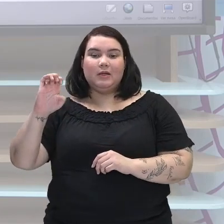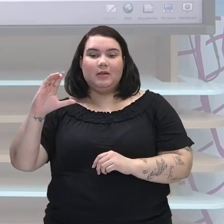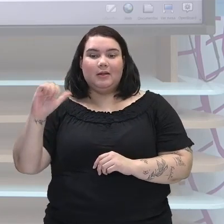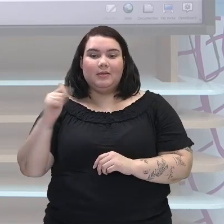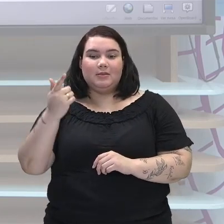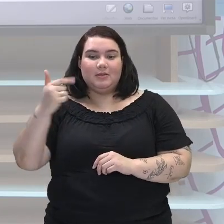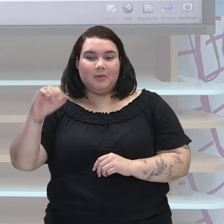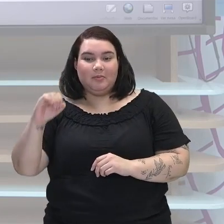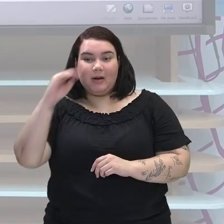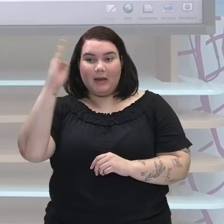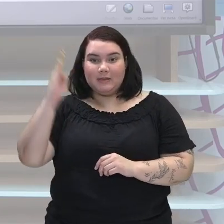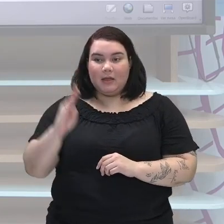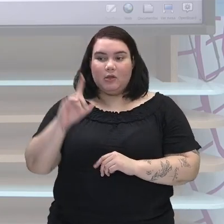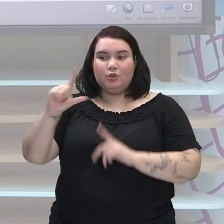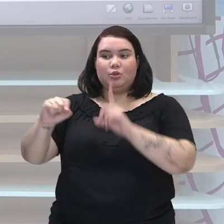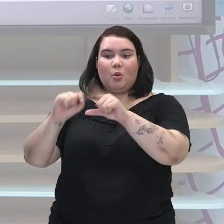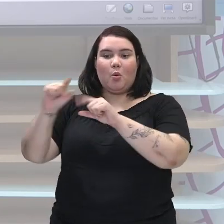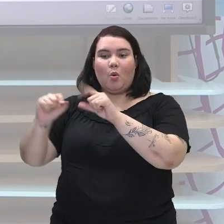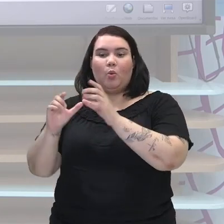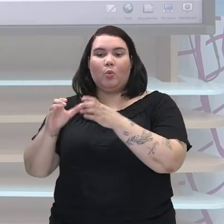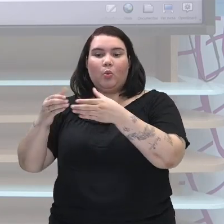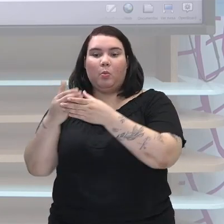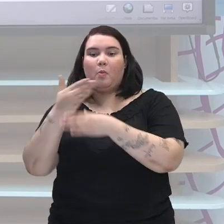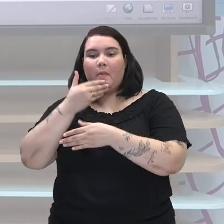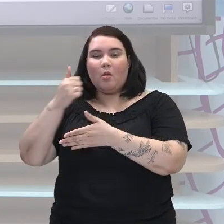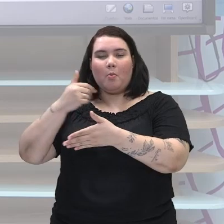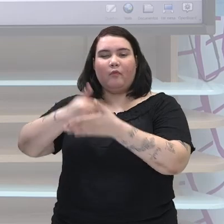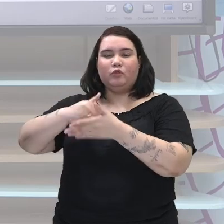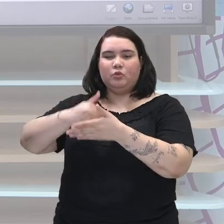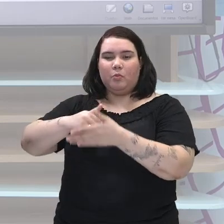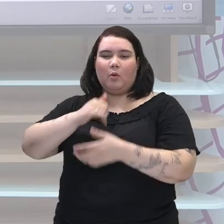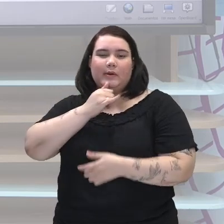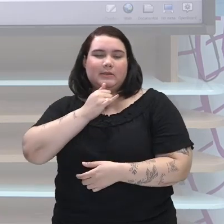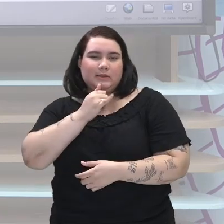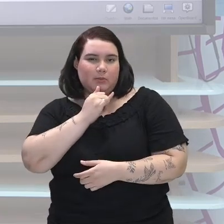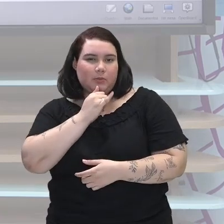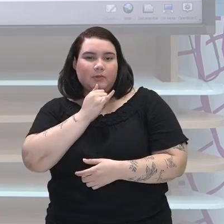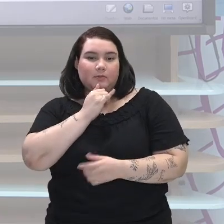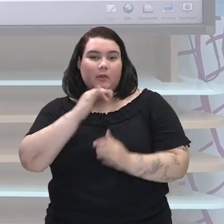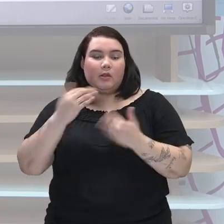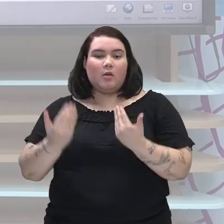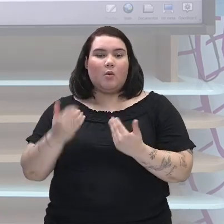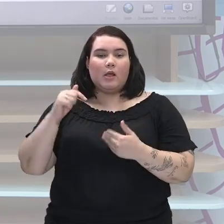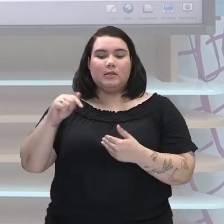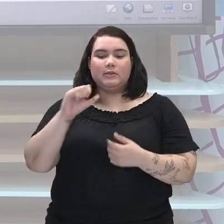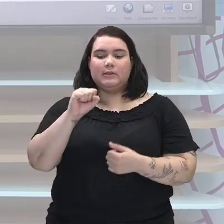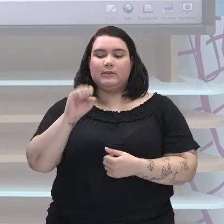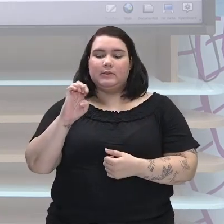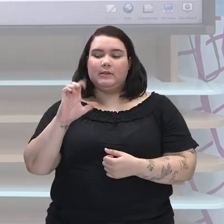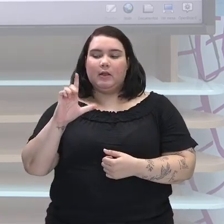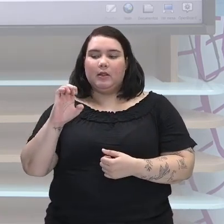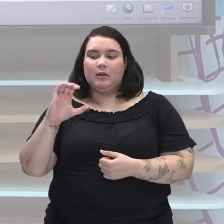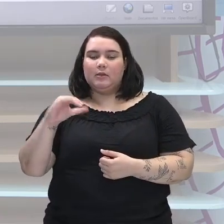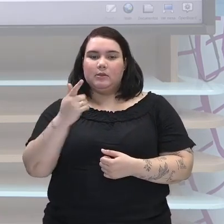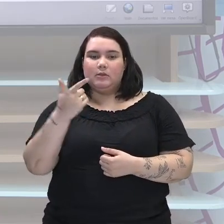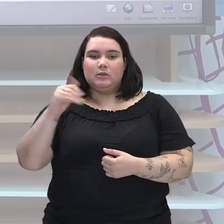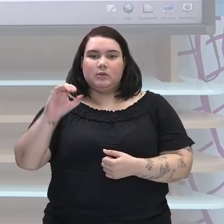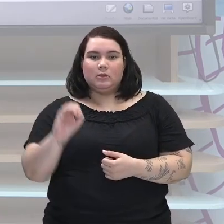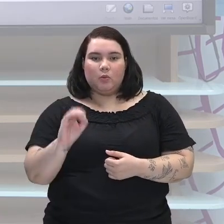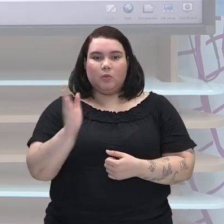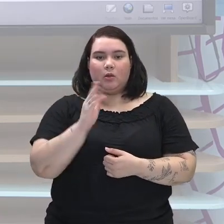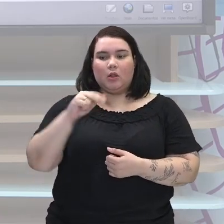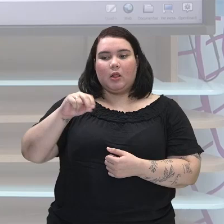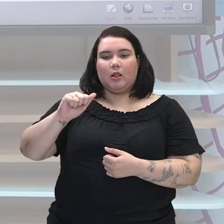seleção, né, dos melhores. Então, quando ele fala de seleção natural, a natureza